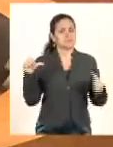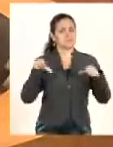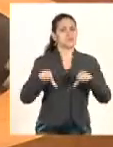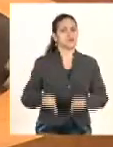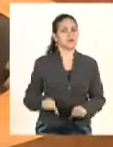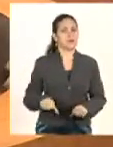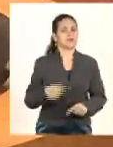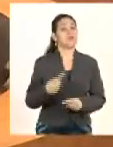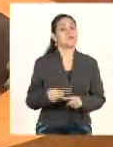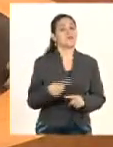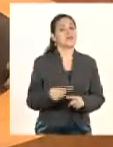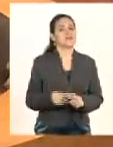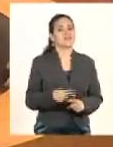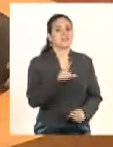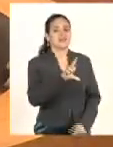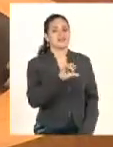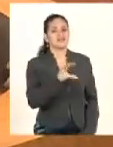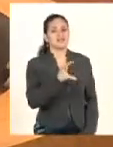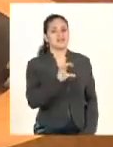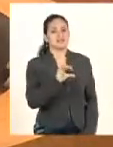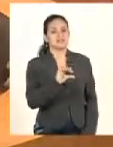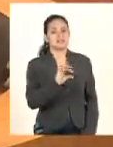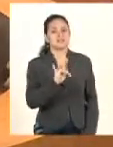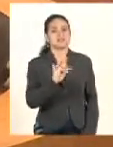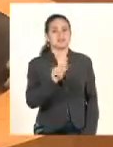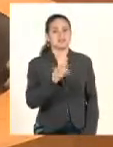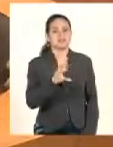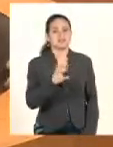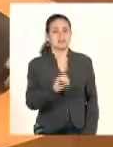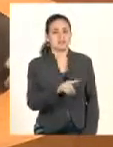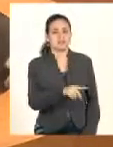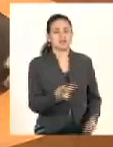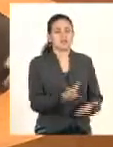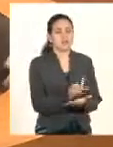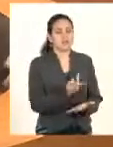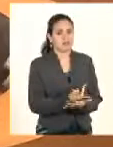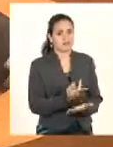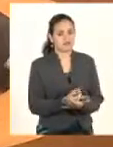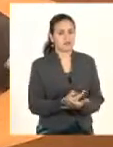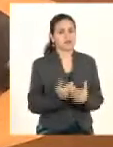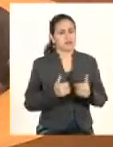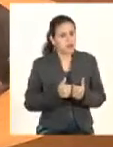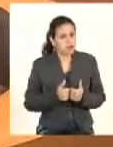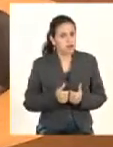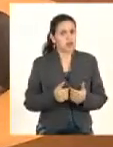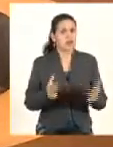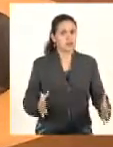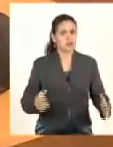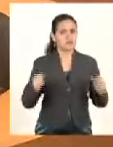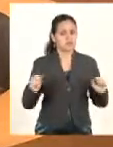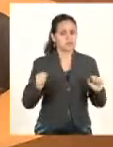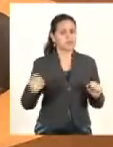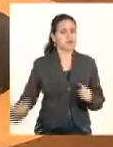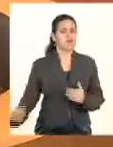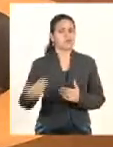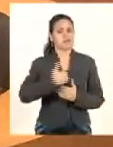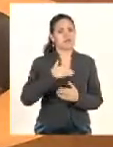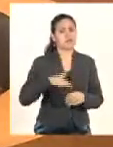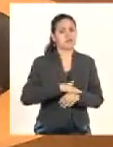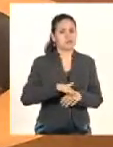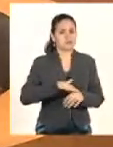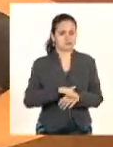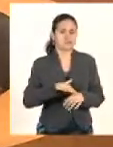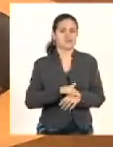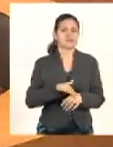licitação feita no Estado do Maranhão. Meu gabinete está à disposição para, sim, adentrar a justiça